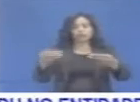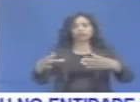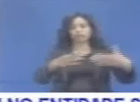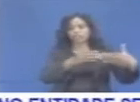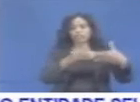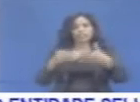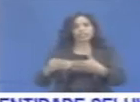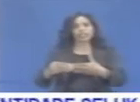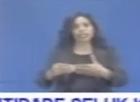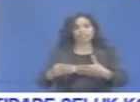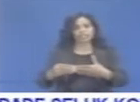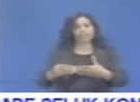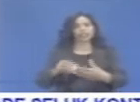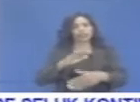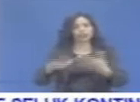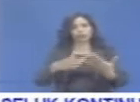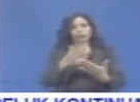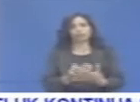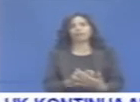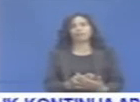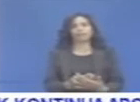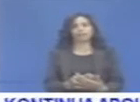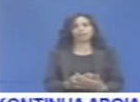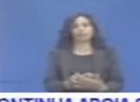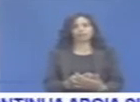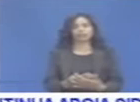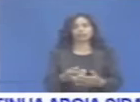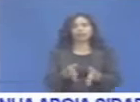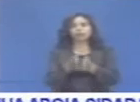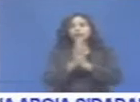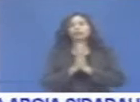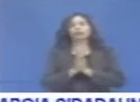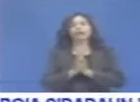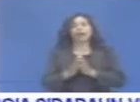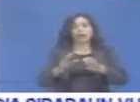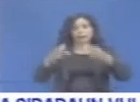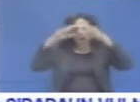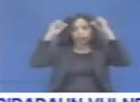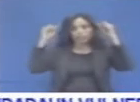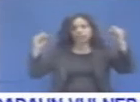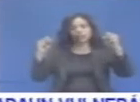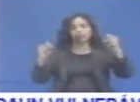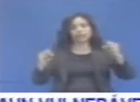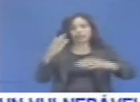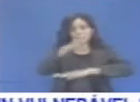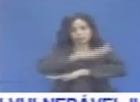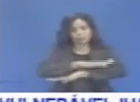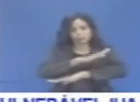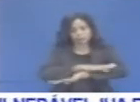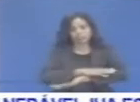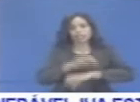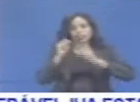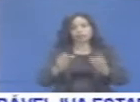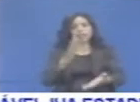histórico Sira. ACBN, Russo Presidente da República, consistente o resultado Mesa Redonda da Hulu, onde